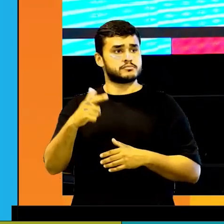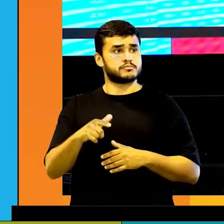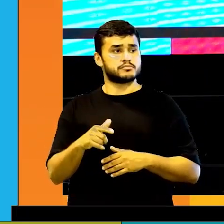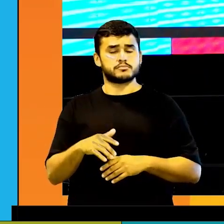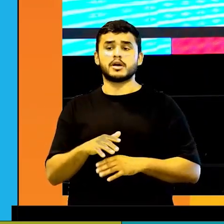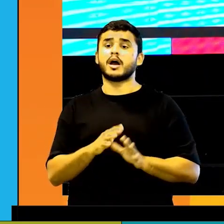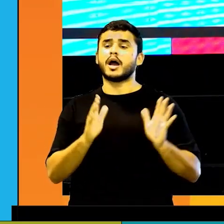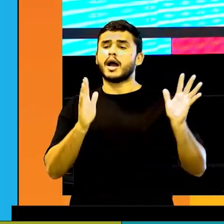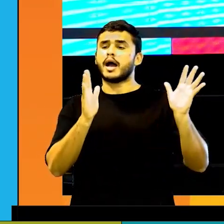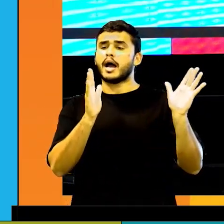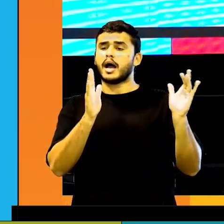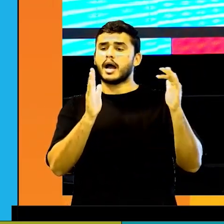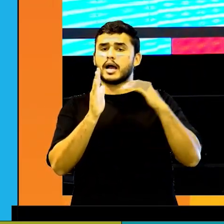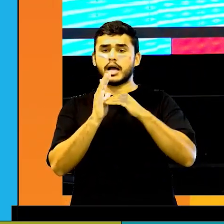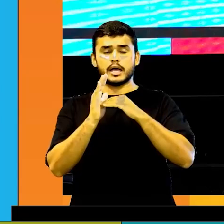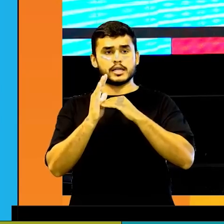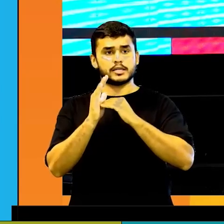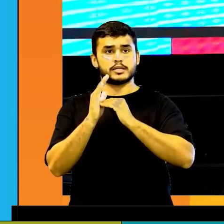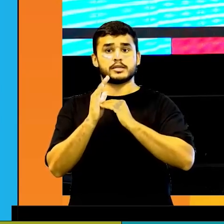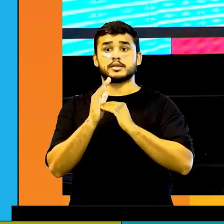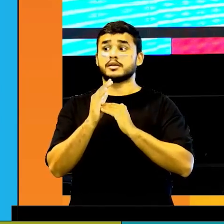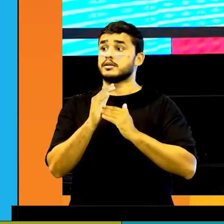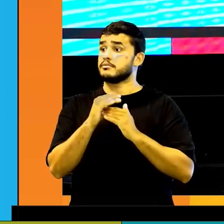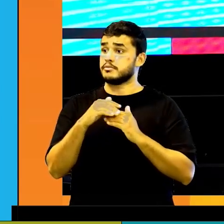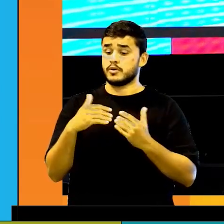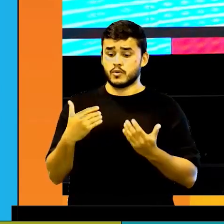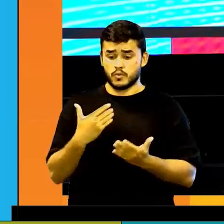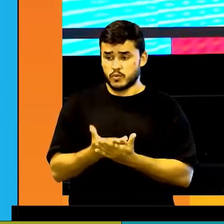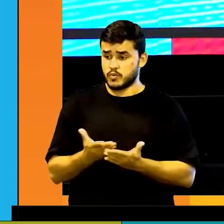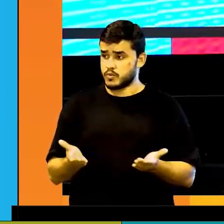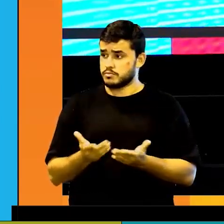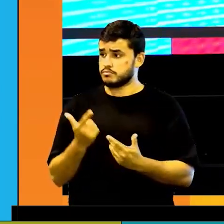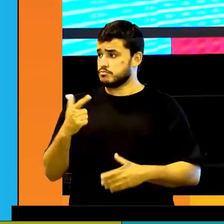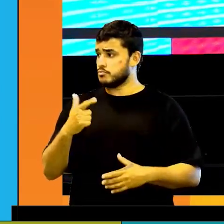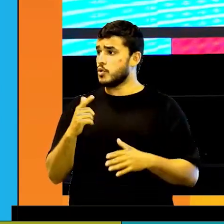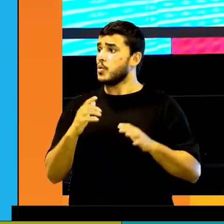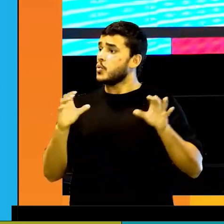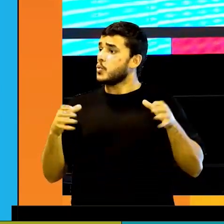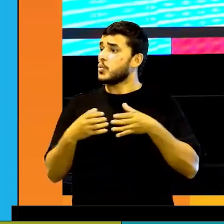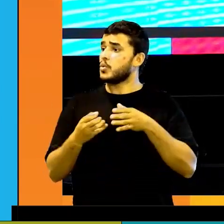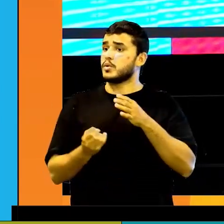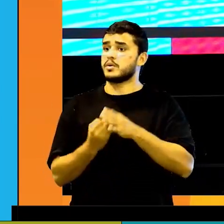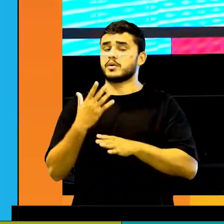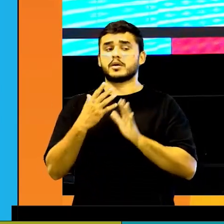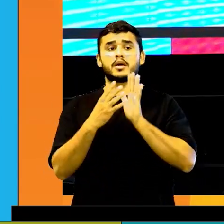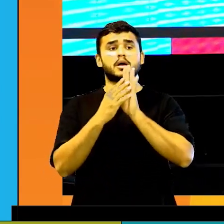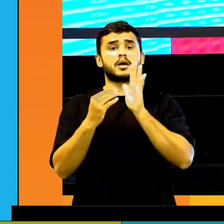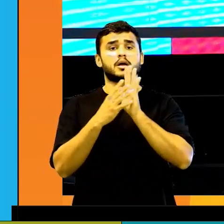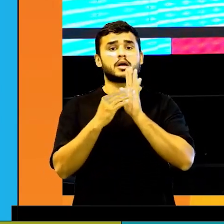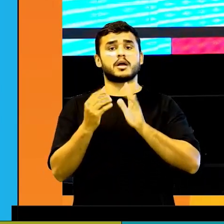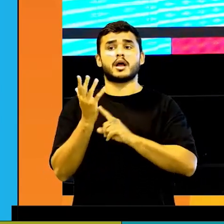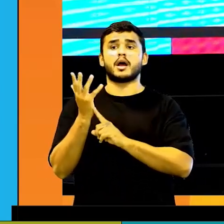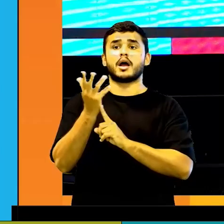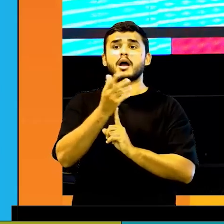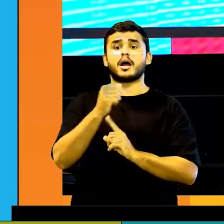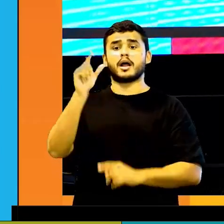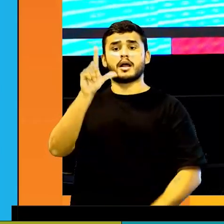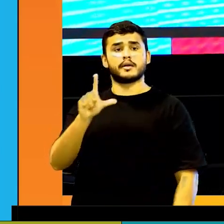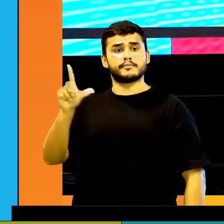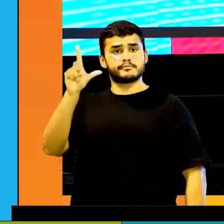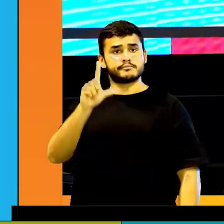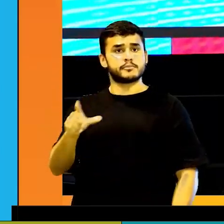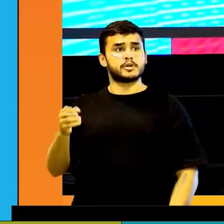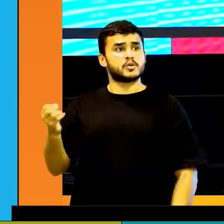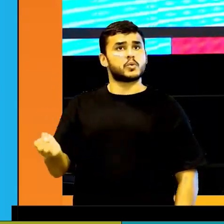dos anos 50 do século passado aos dias de hoje, nunca mais o sistema artístico literário